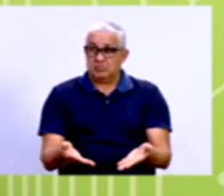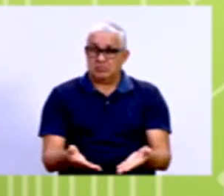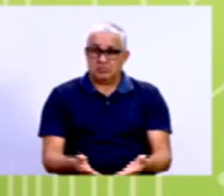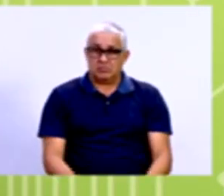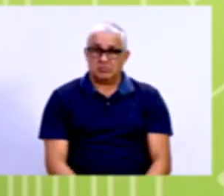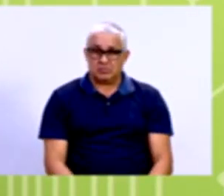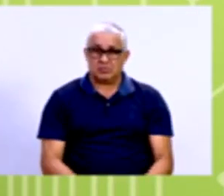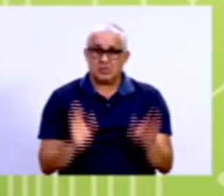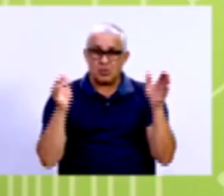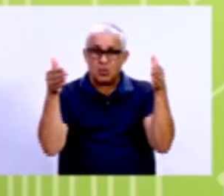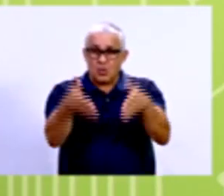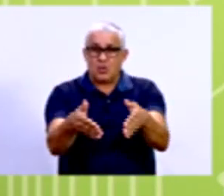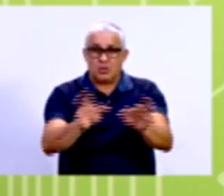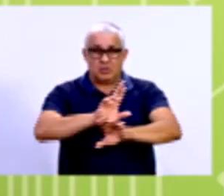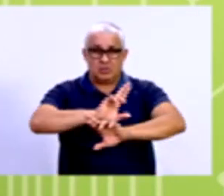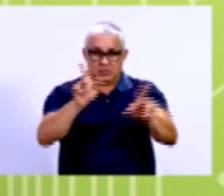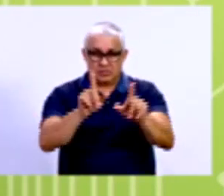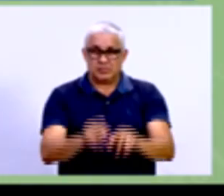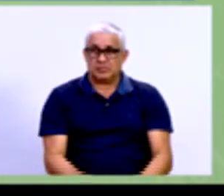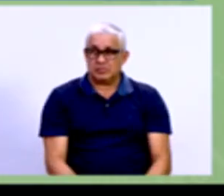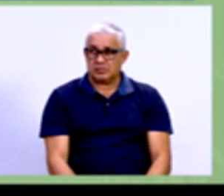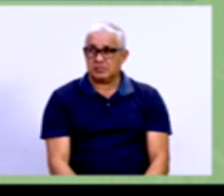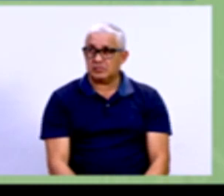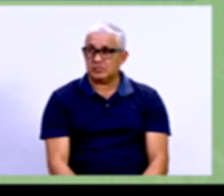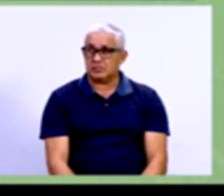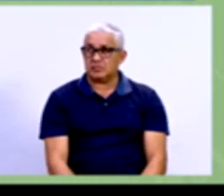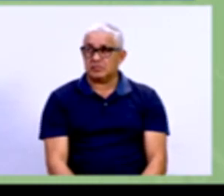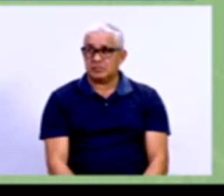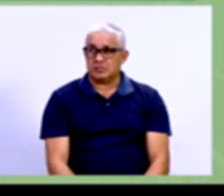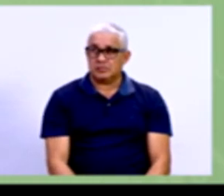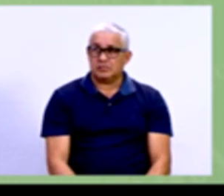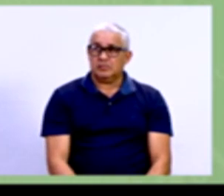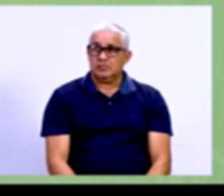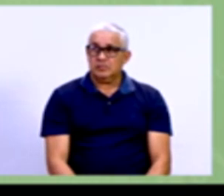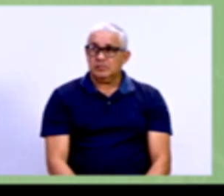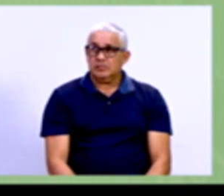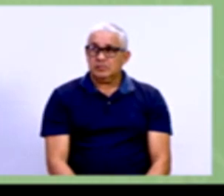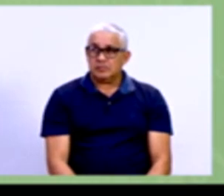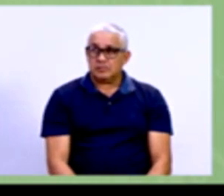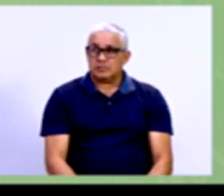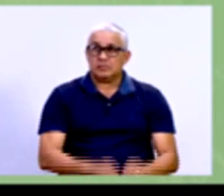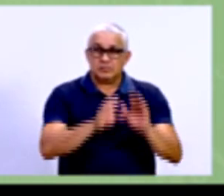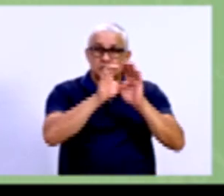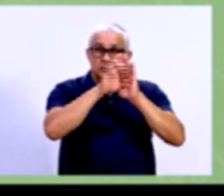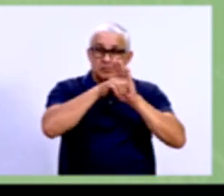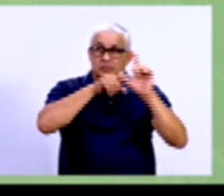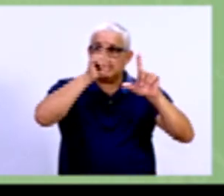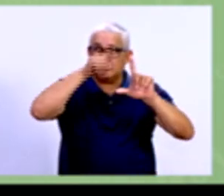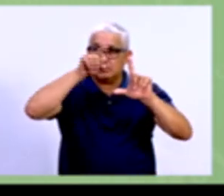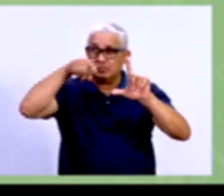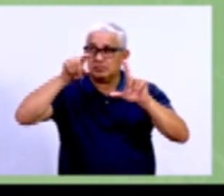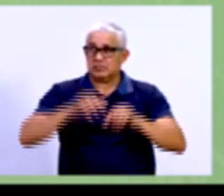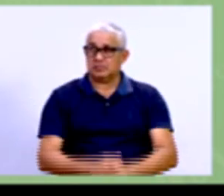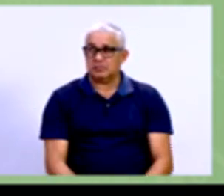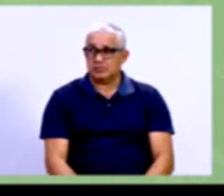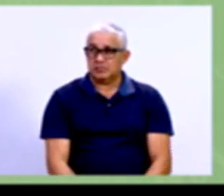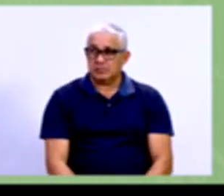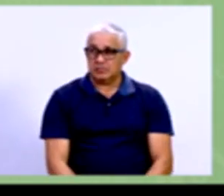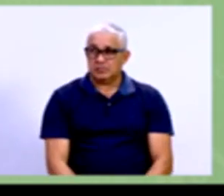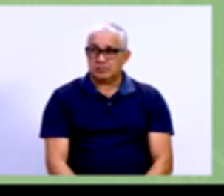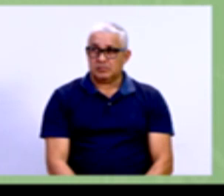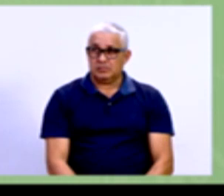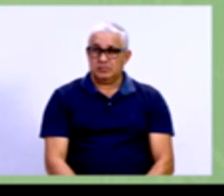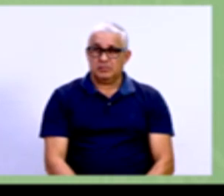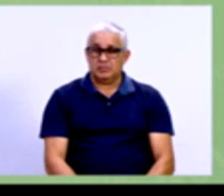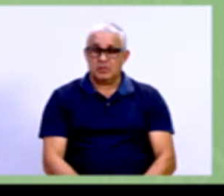esse o ponto, né? Então, vamos adiante. Conceito de estatística, pessoal. A